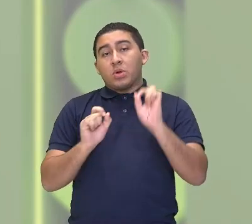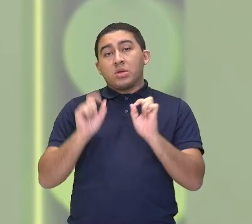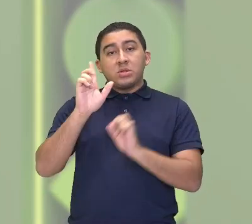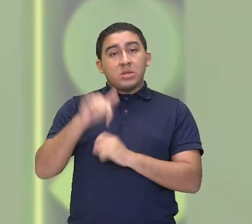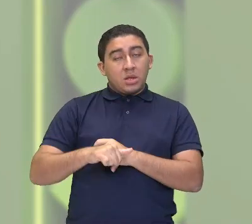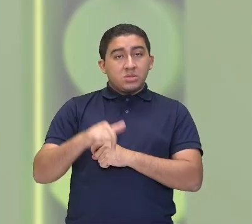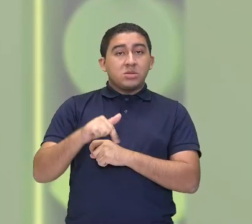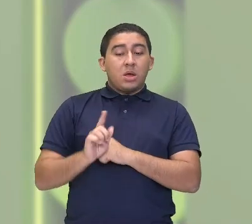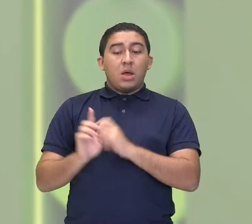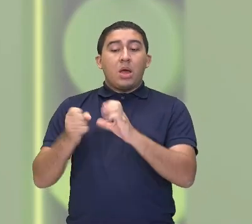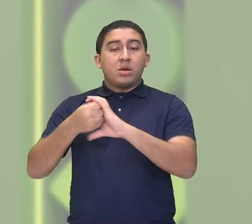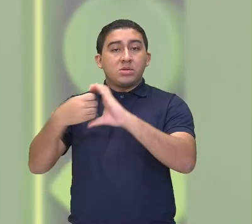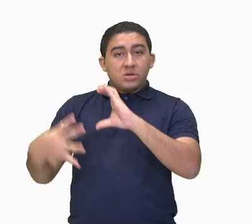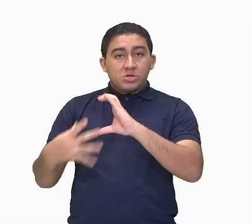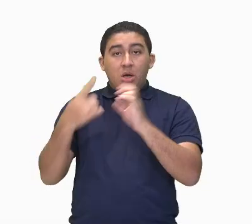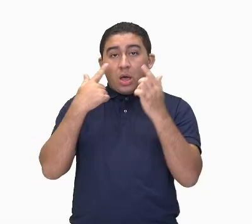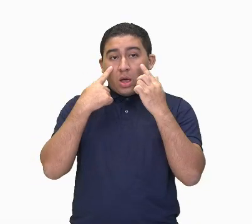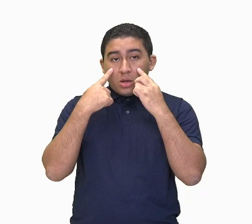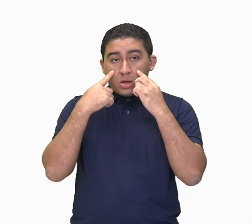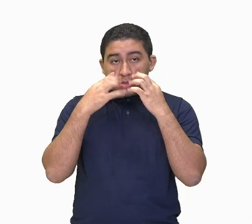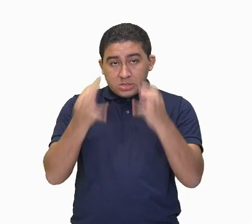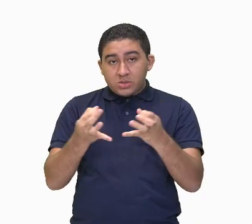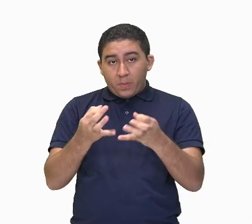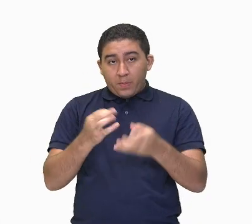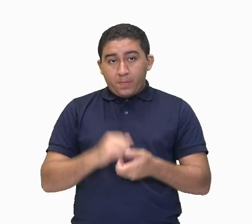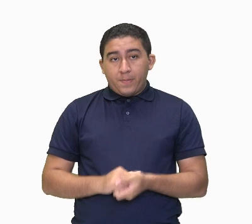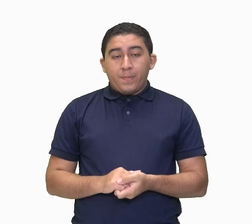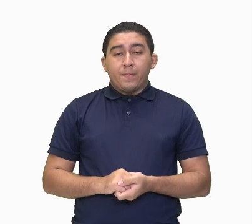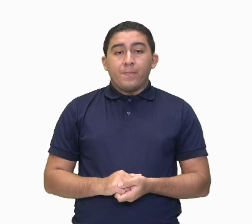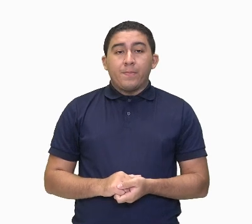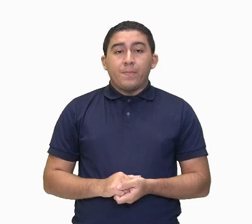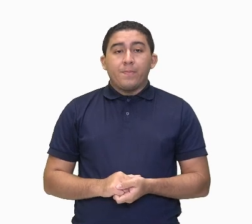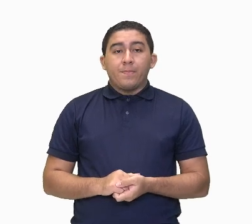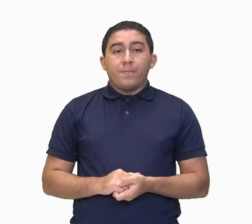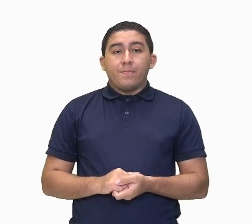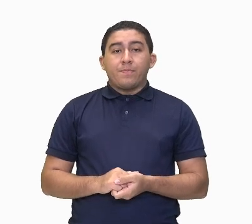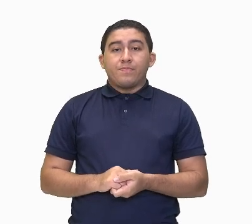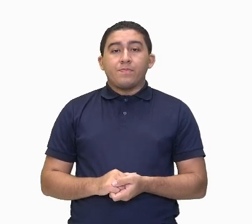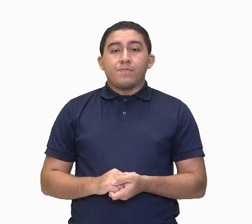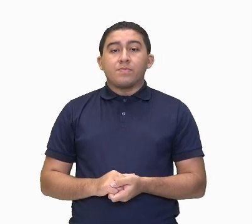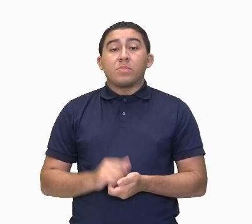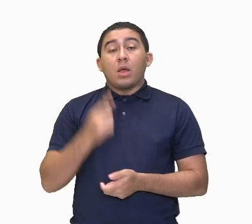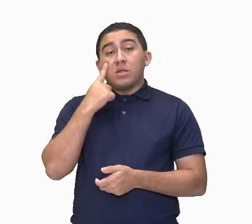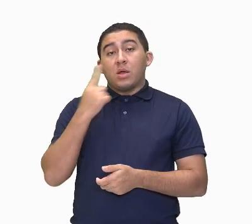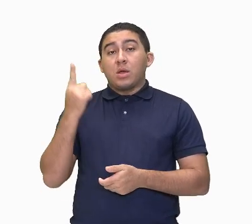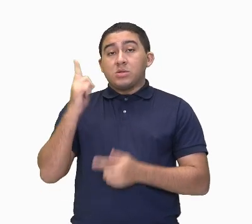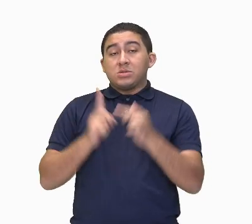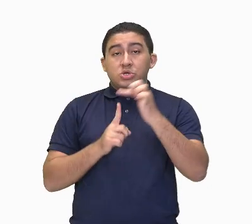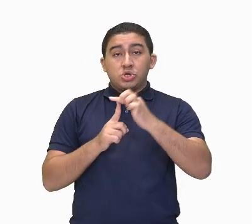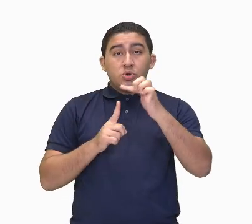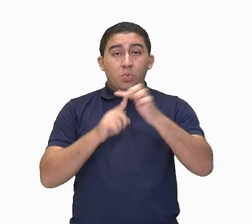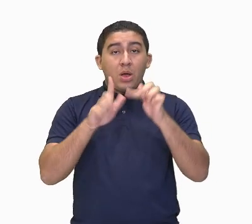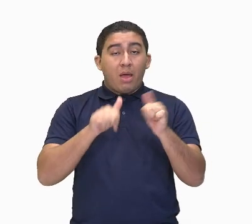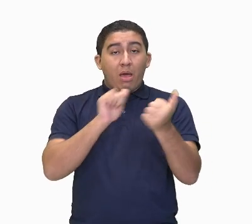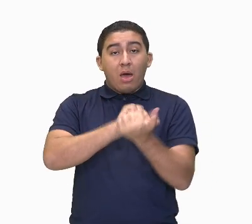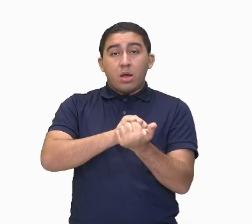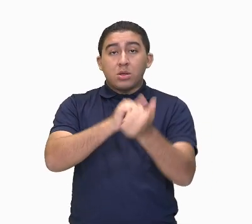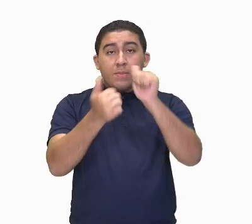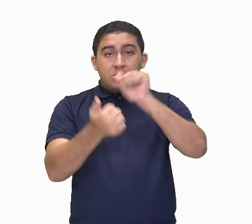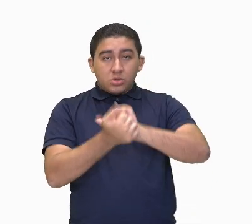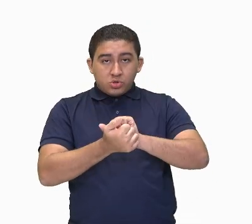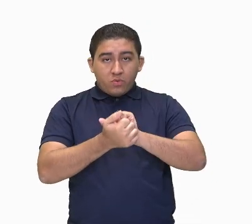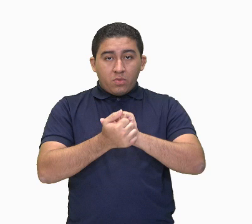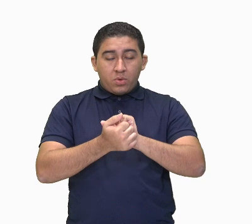neural. Observa com a gente aí a próxima imagem. A plasticidade adaptativa ou positiva, que seria,